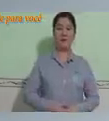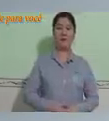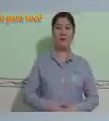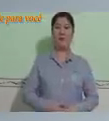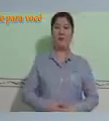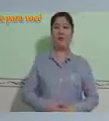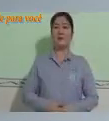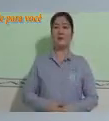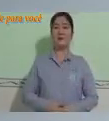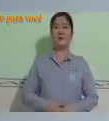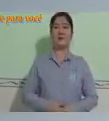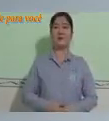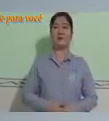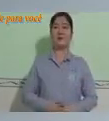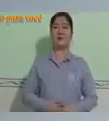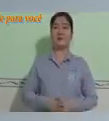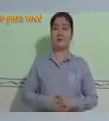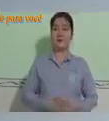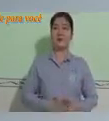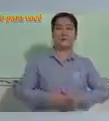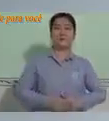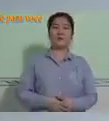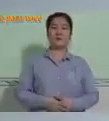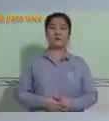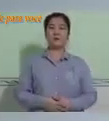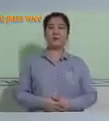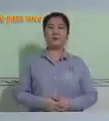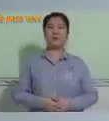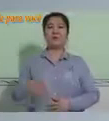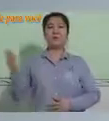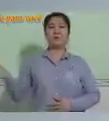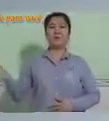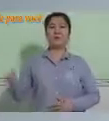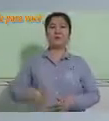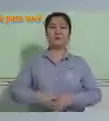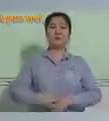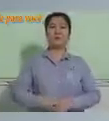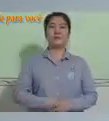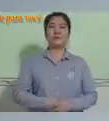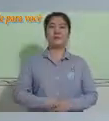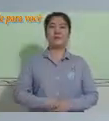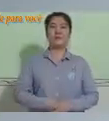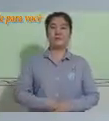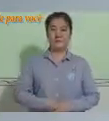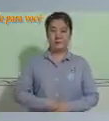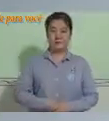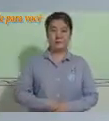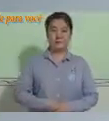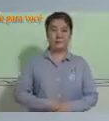de interrogação SMN Atiwó 15 homem na cadeira de rodas está como uma blusa verde ponto de